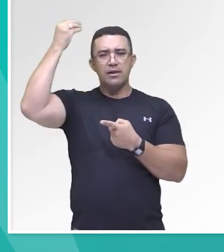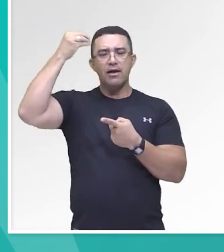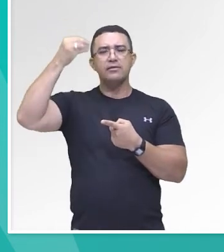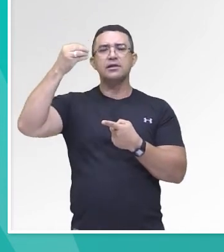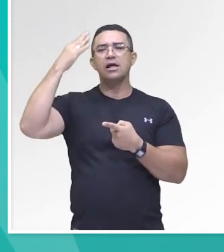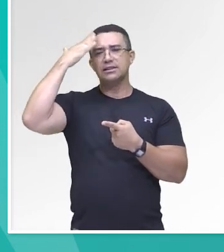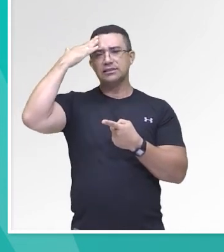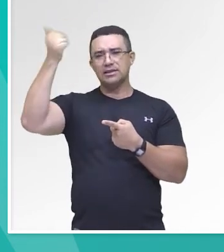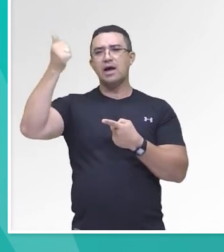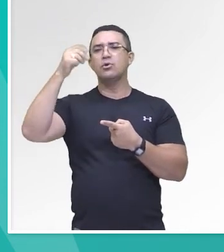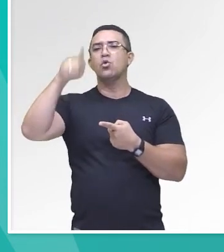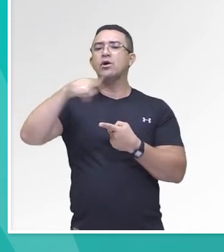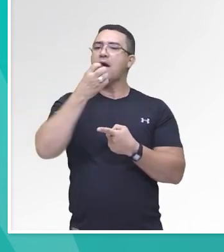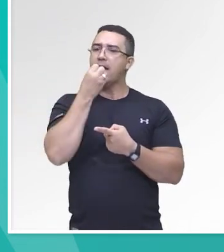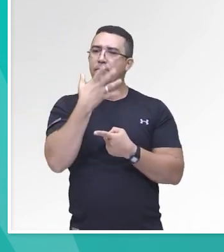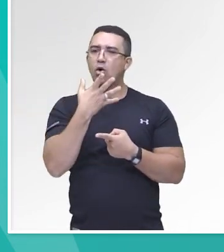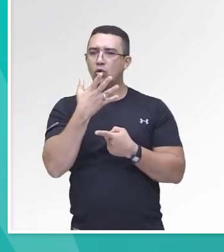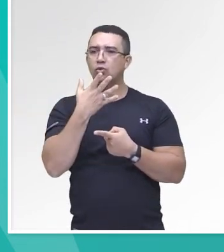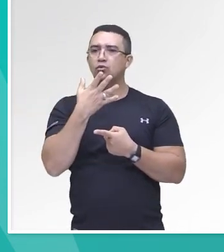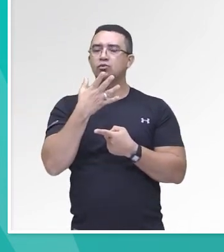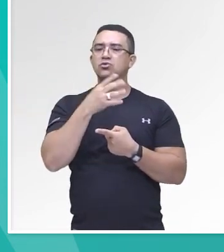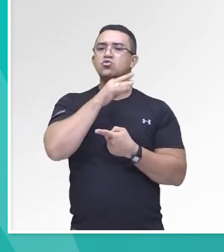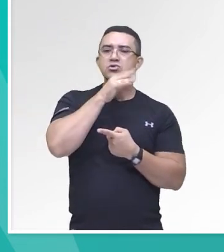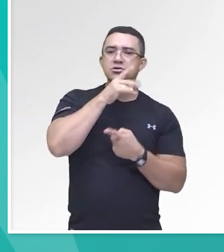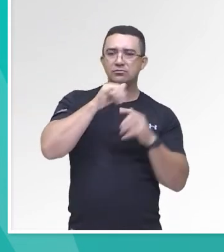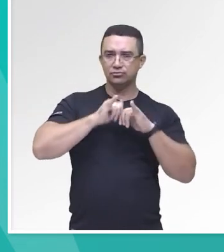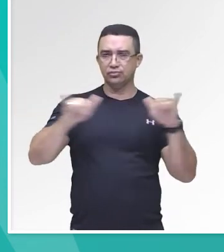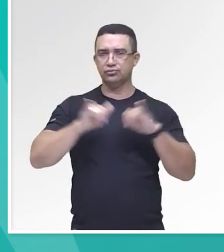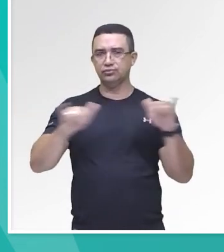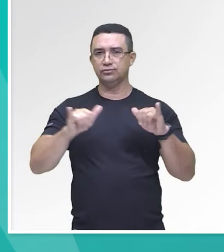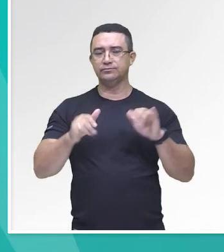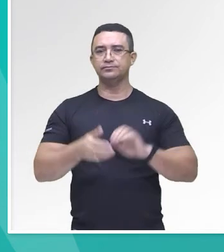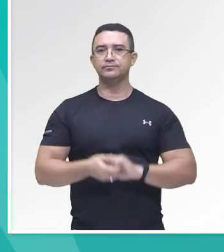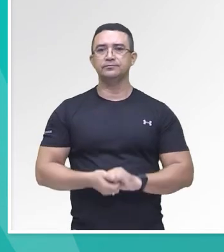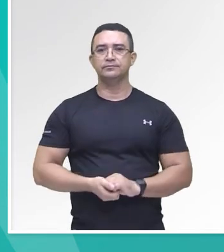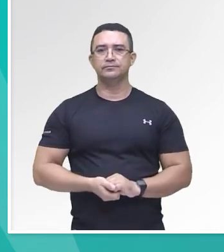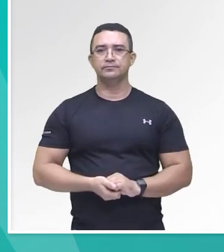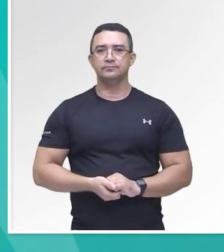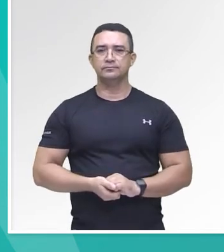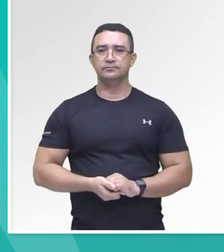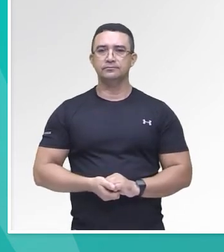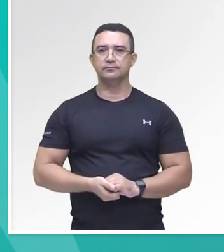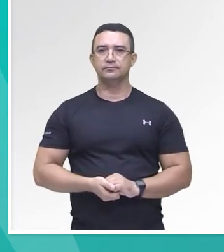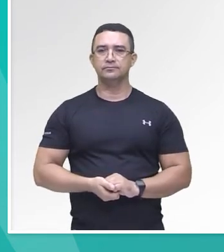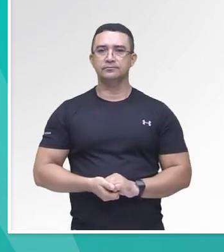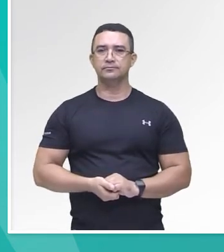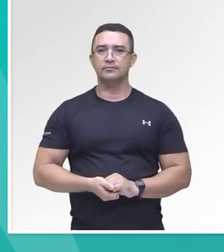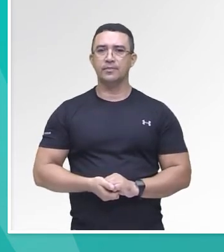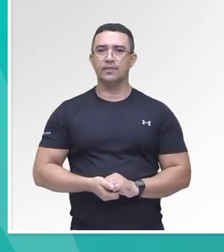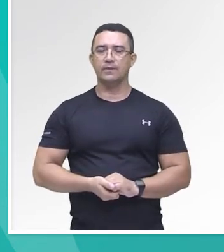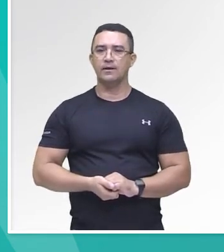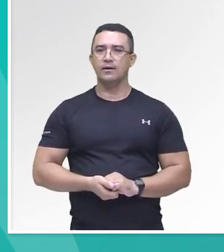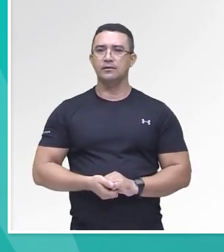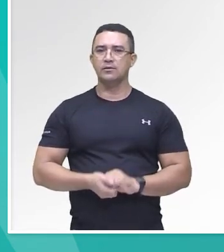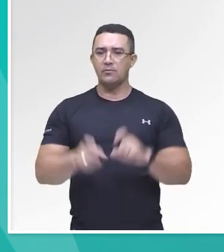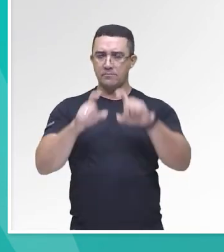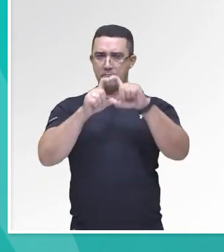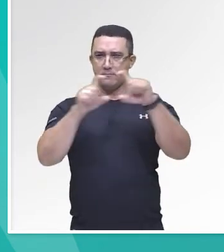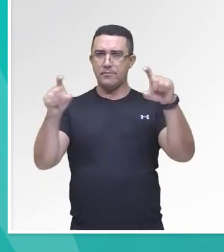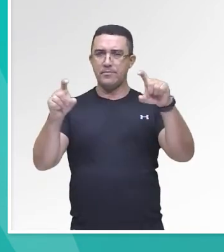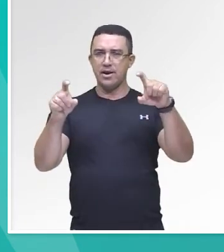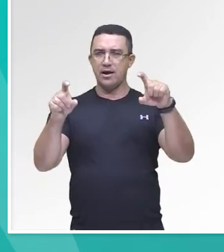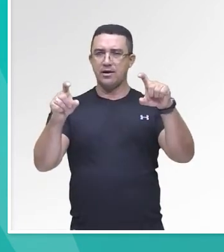desvantagens do que é anunciado. E aí, então, eu vou voltar para o começo para dizer para vocês, essa primeira parte do meu parágrafo